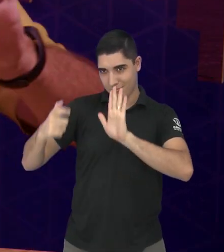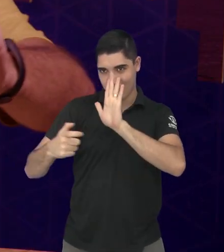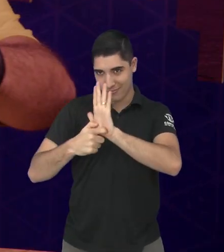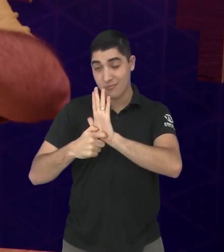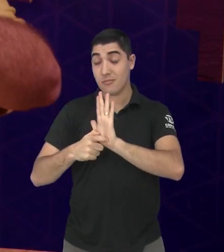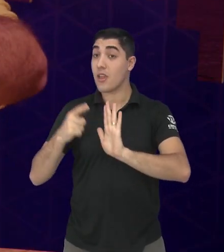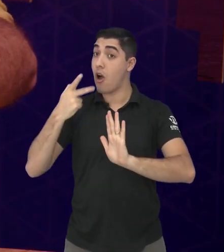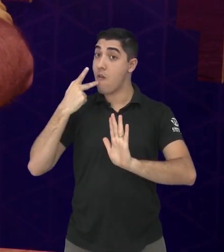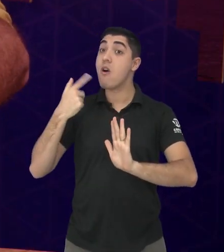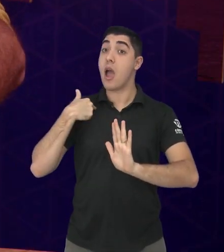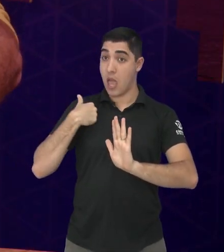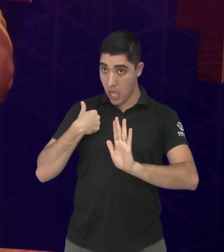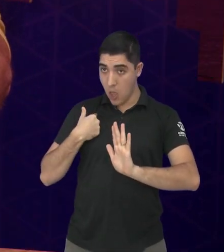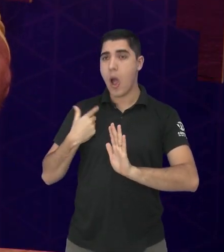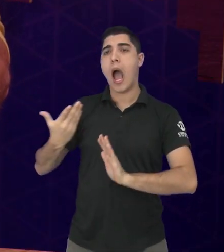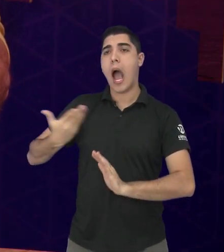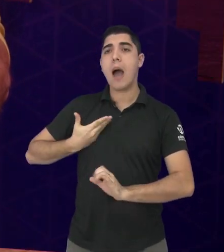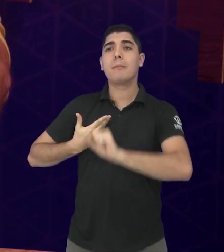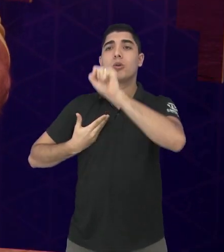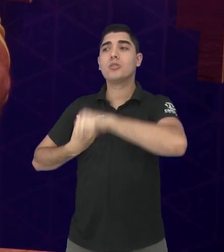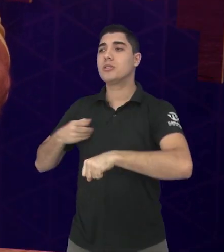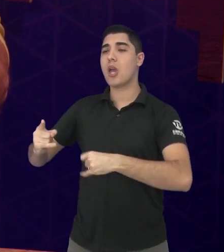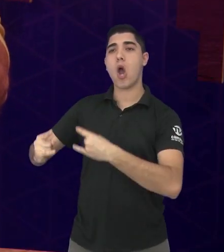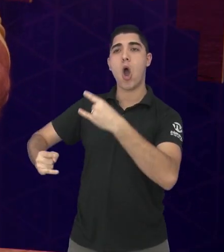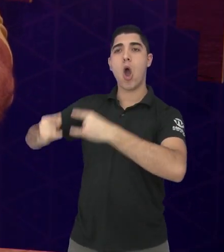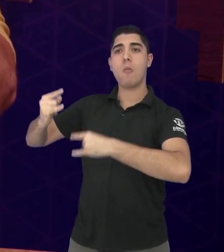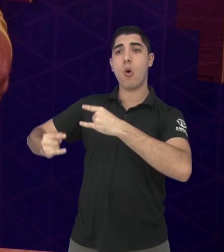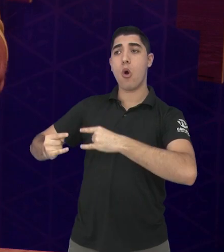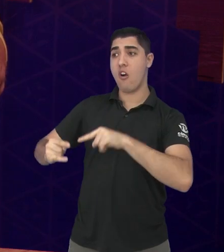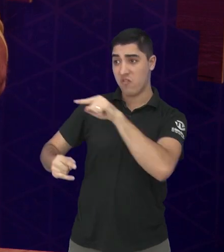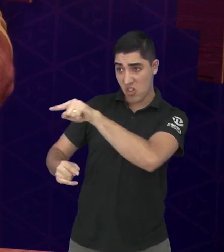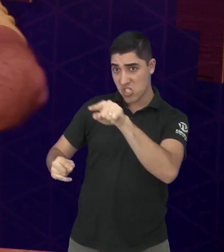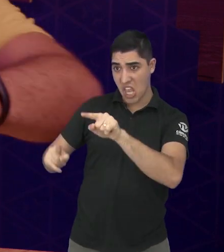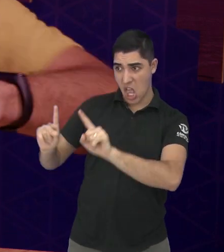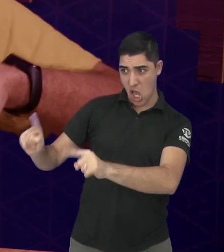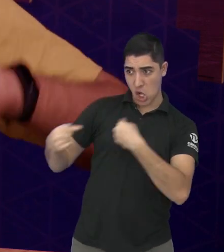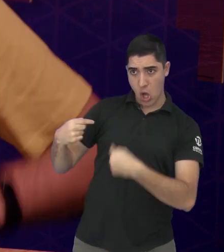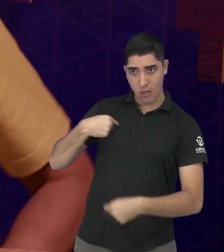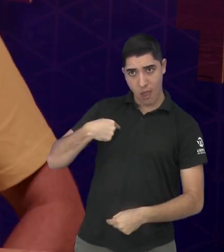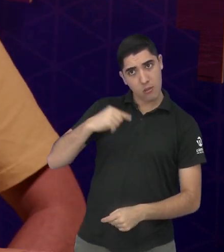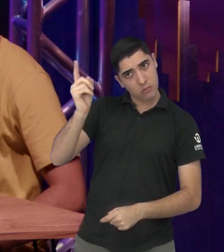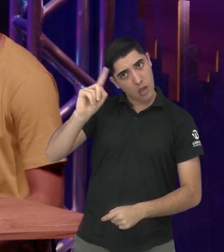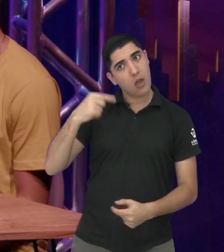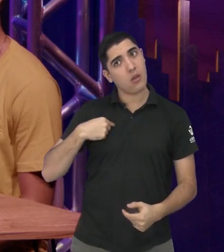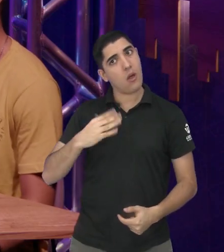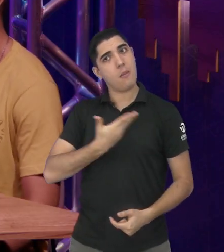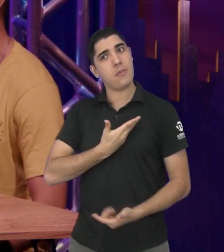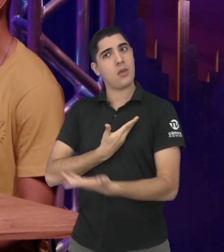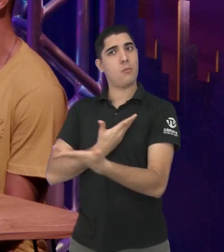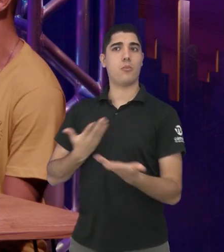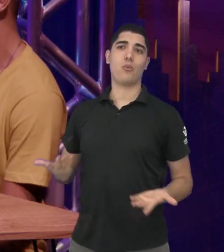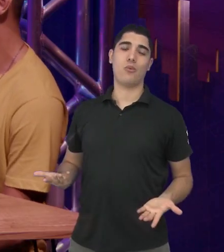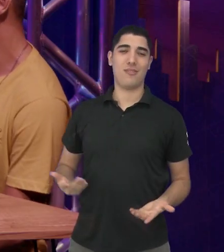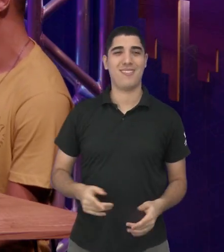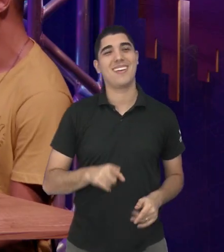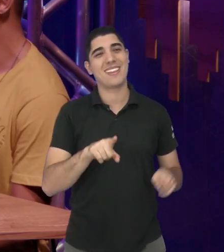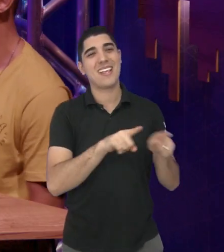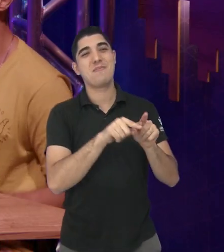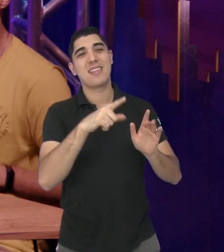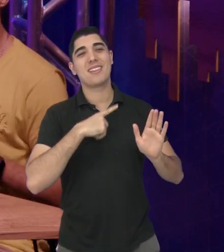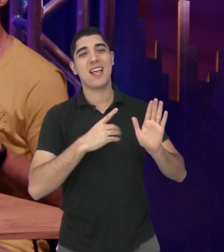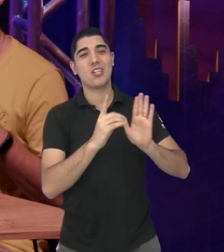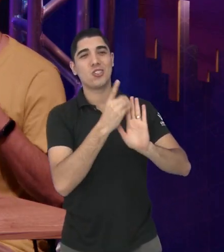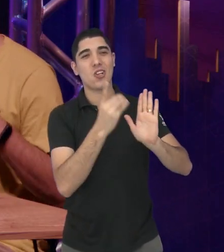falar aqui que eu sou amigo dos robôs, beleza? Não se voltem contra mim. Se aquele funcionário do